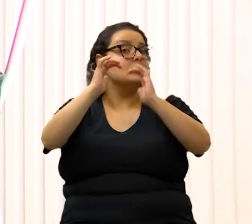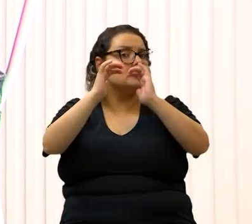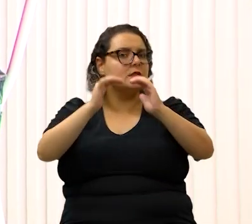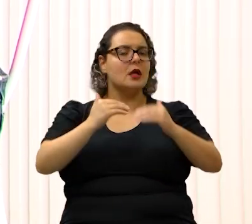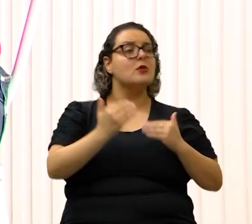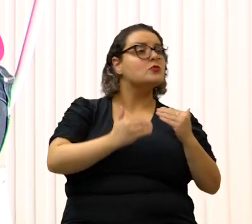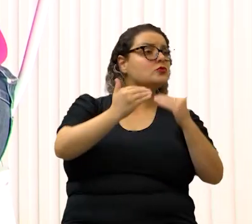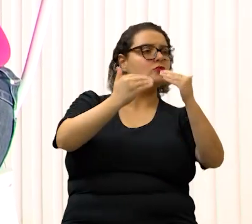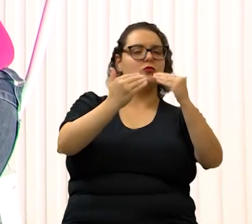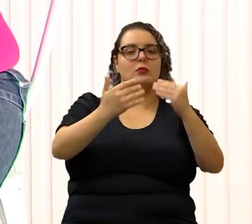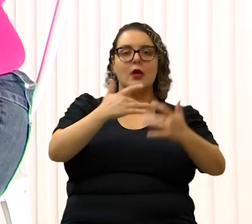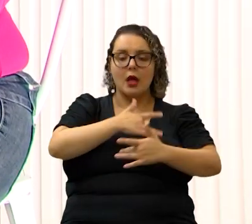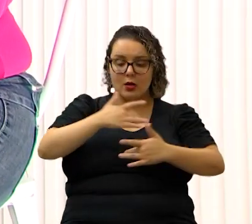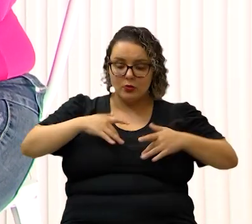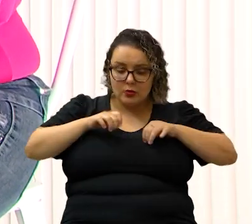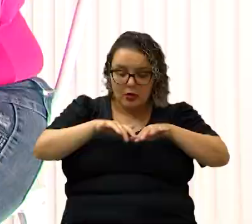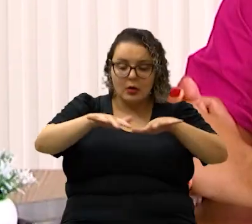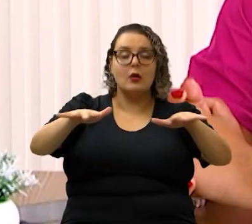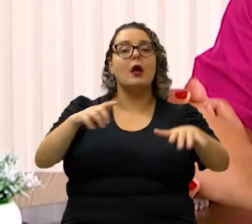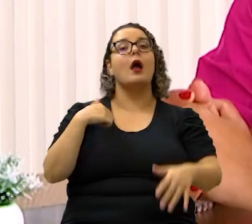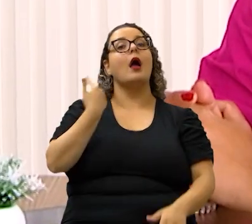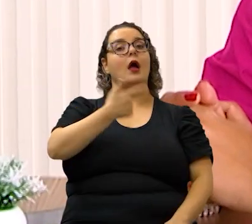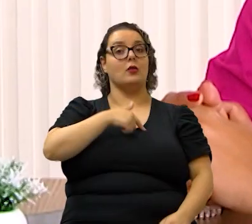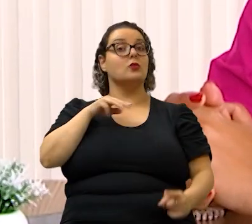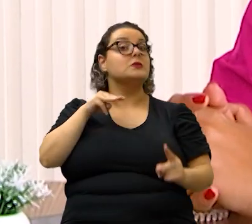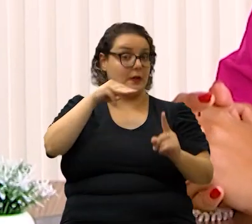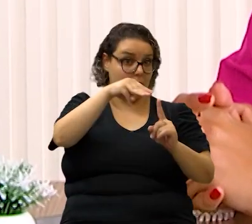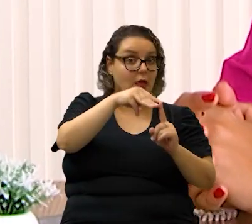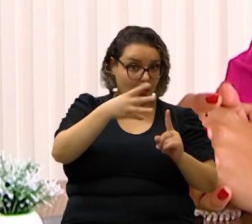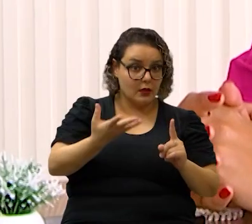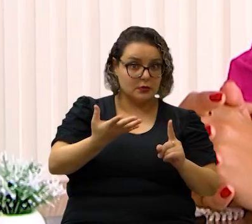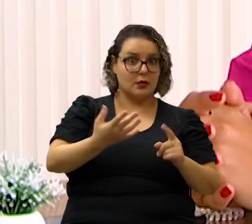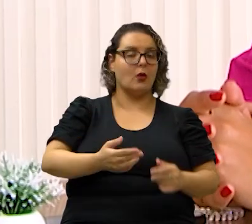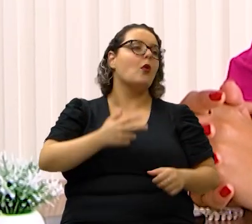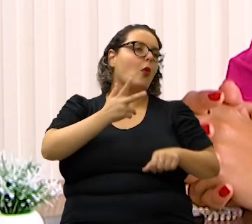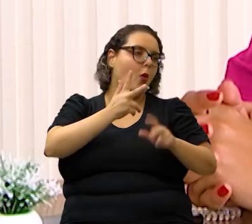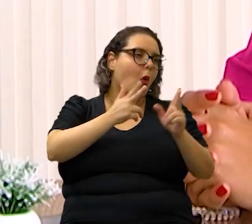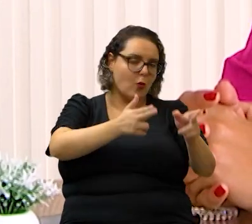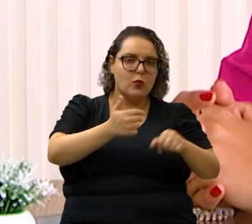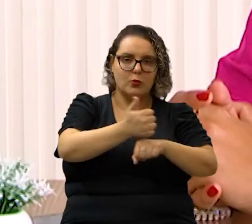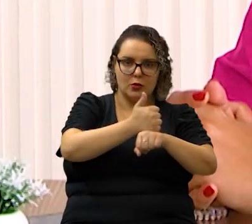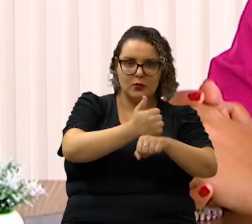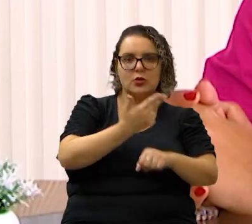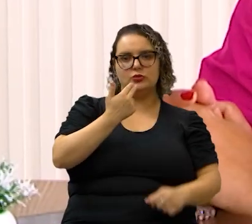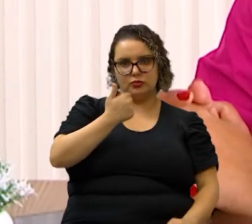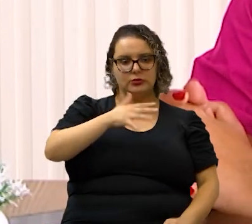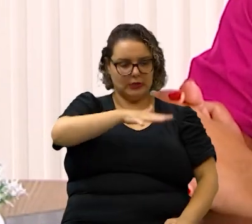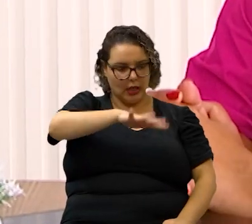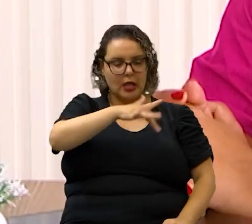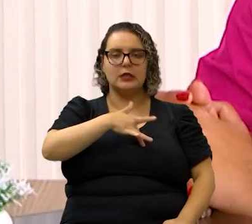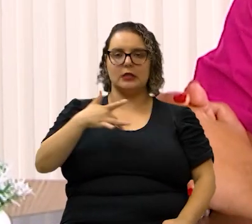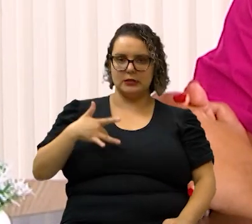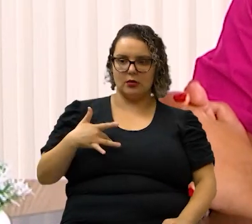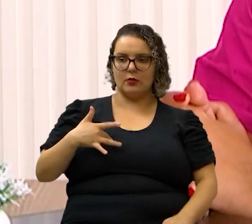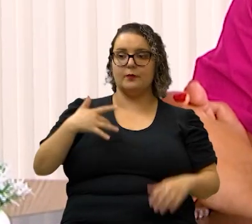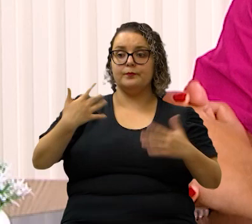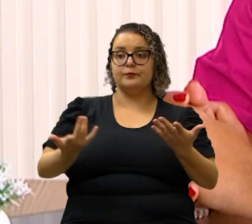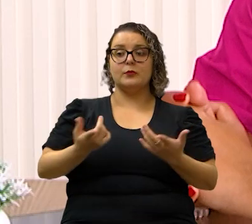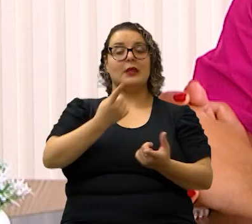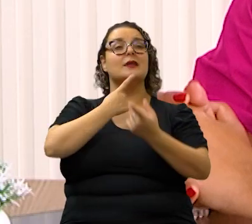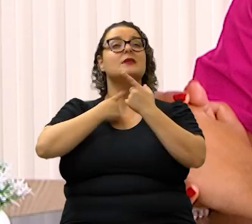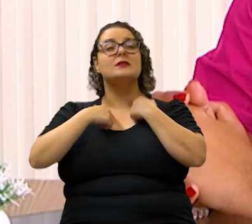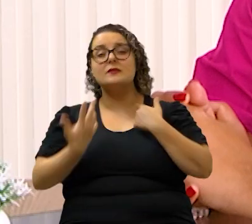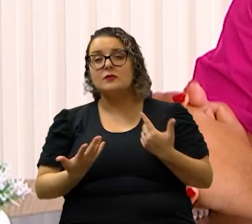em desenvolver algo que gere saúde. Essa é a nossa meta, né, como nutricionistas, como profissionais da área de saúde.